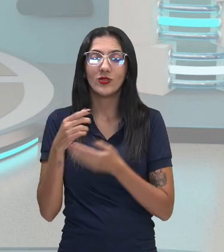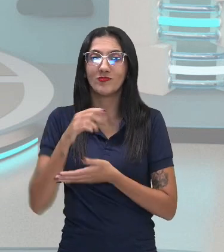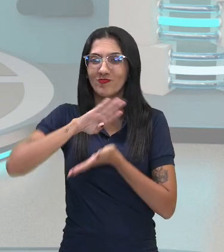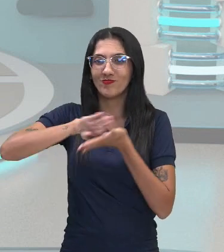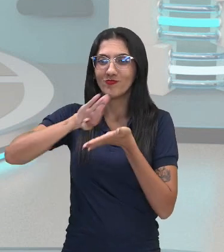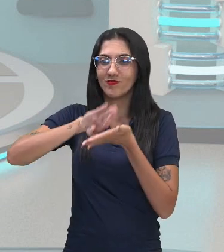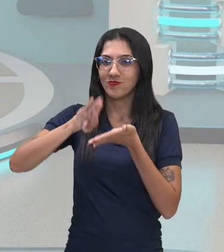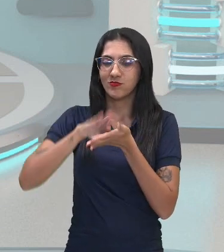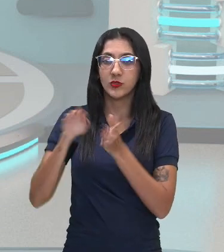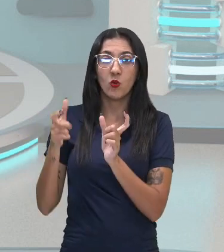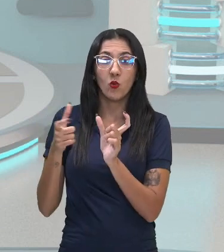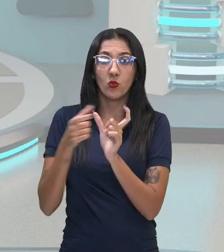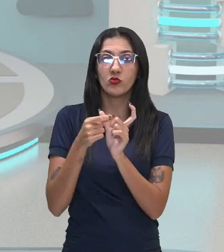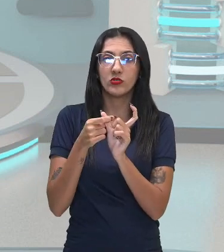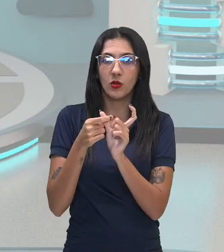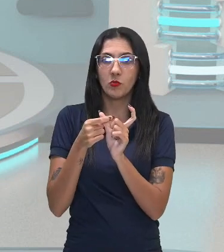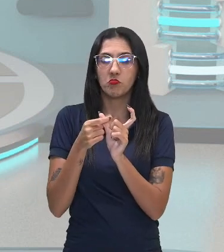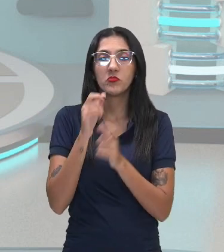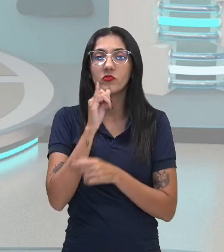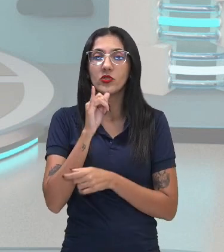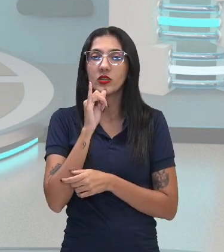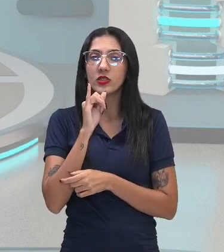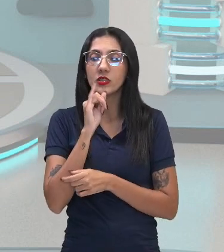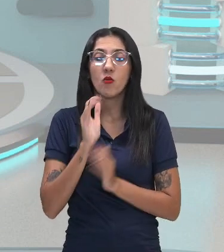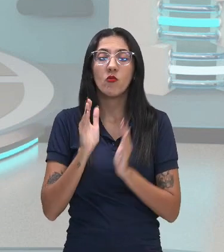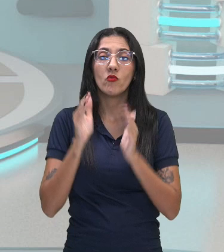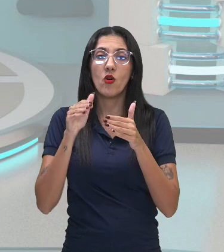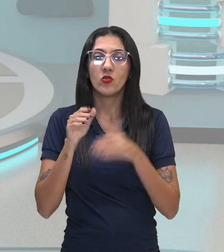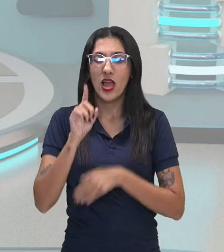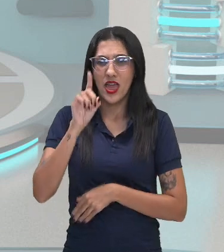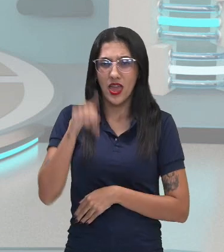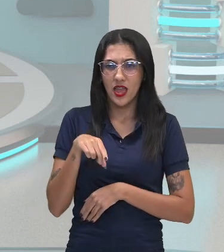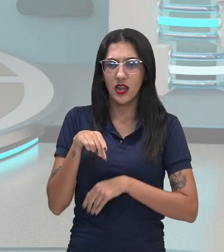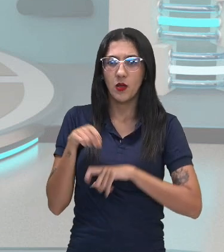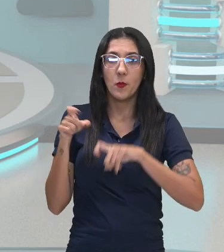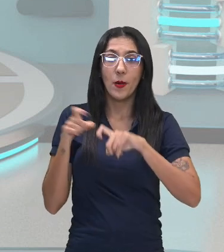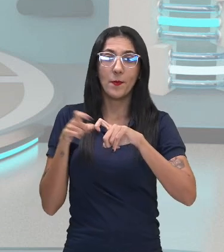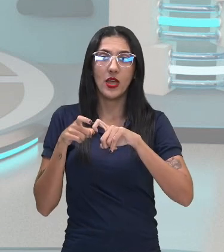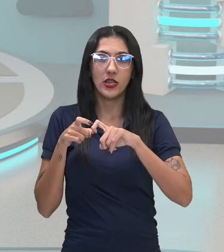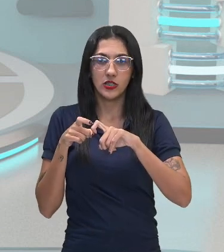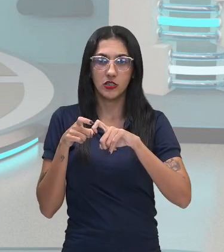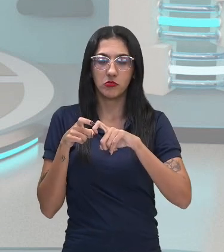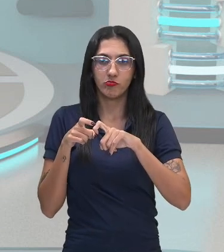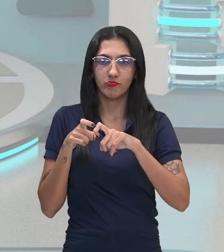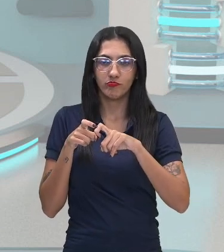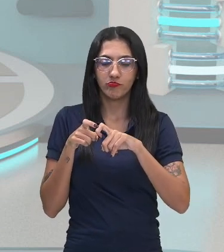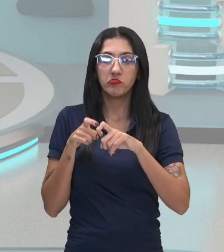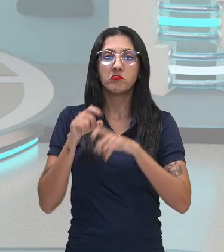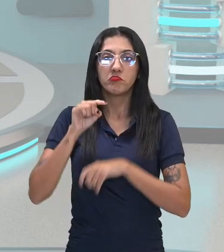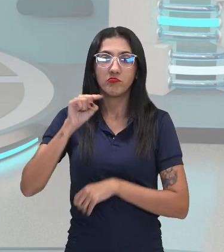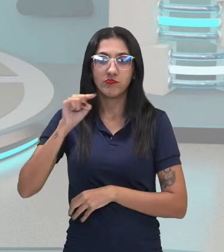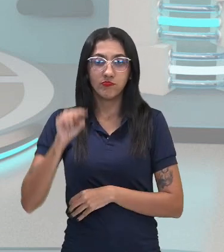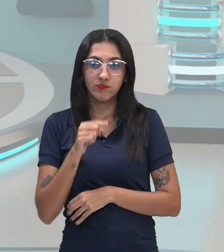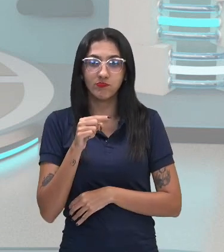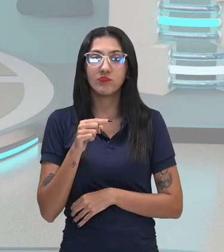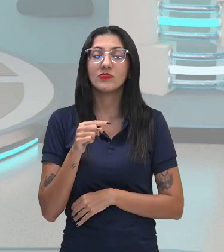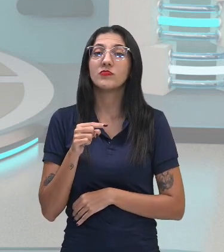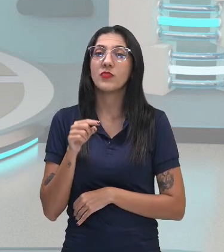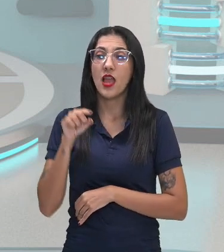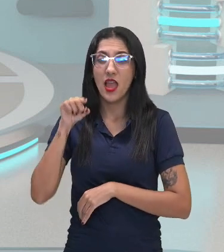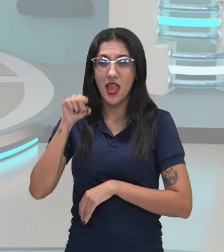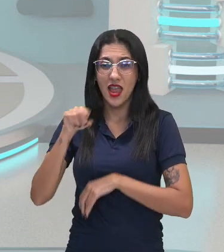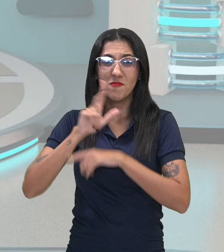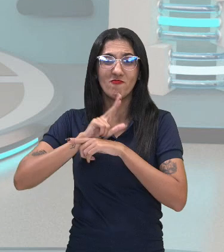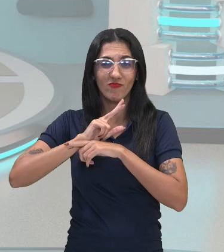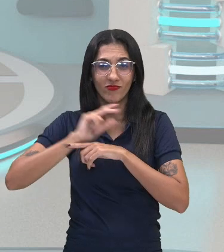vencedora. Ela foi uma médica, uma vencedora. Então, não foi uma médica qualquer. Ela chegou